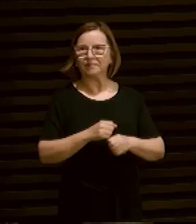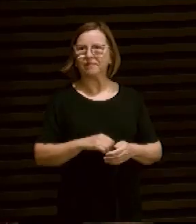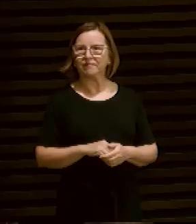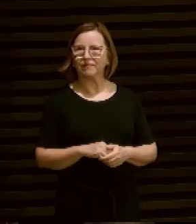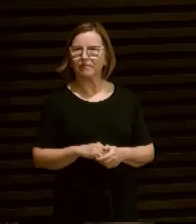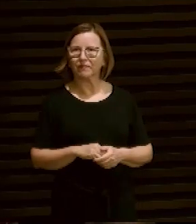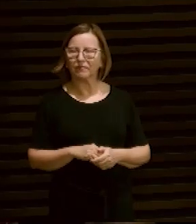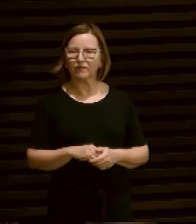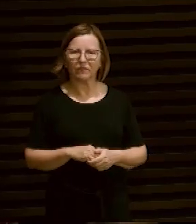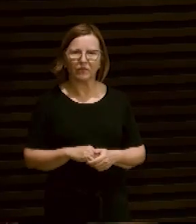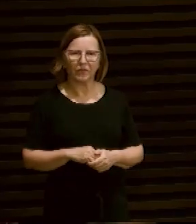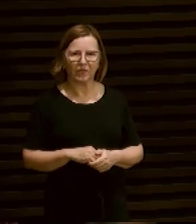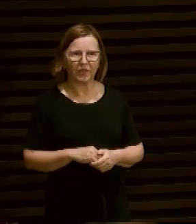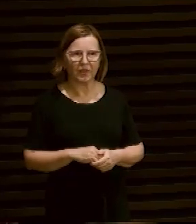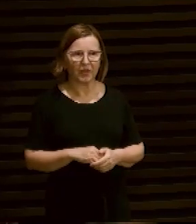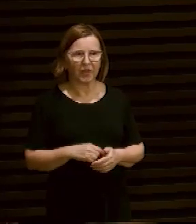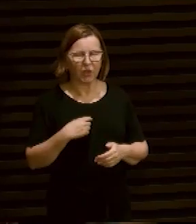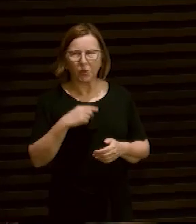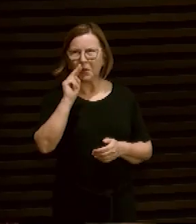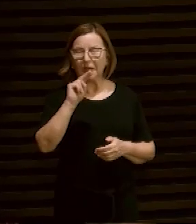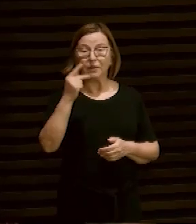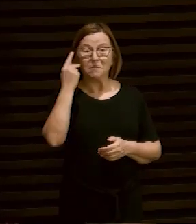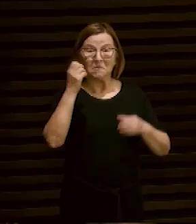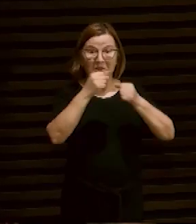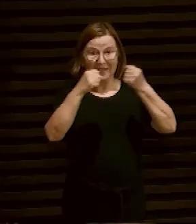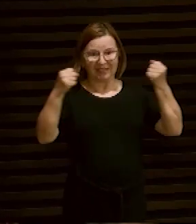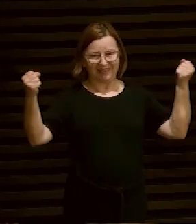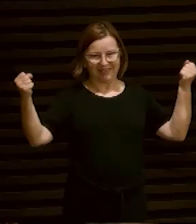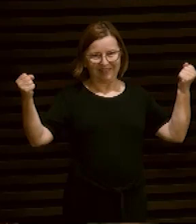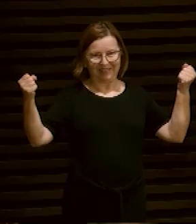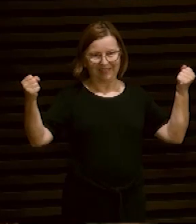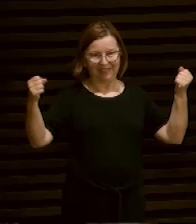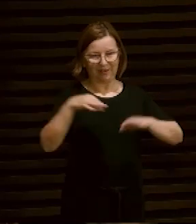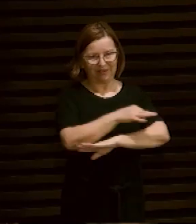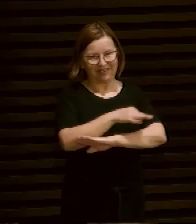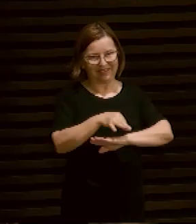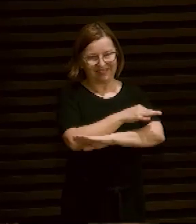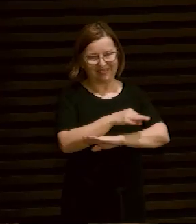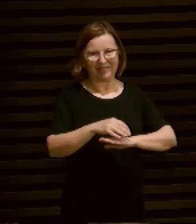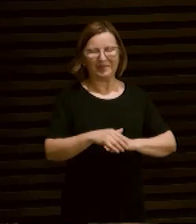Eu não estou olhando para a grandeza do arquiteto.